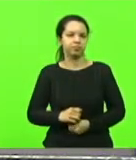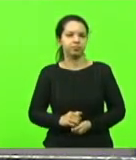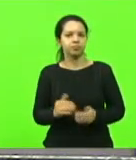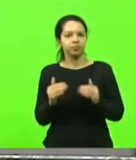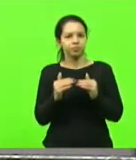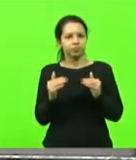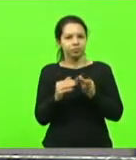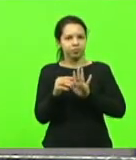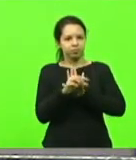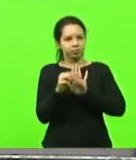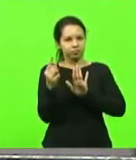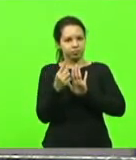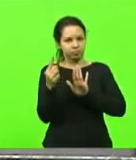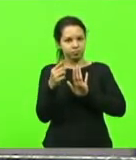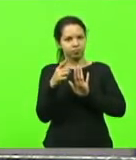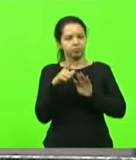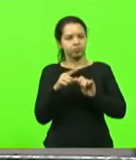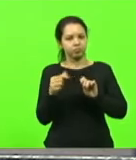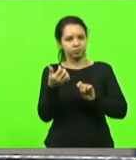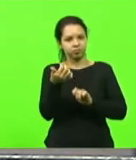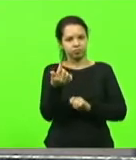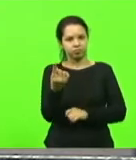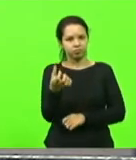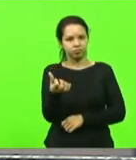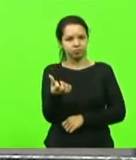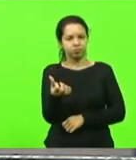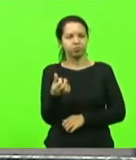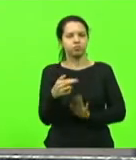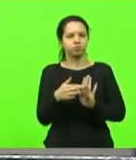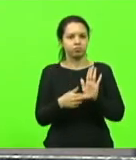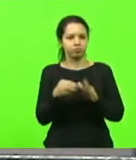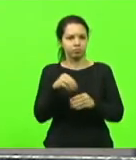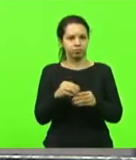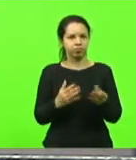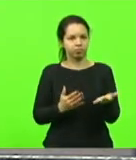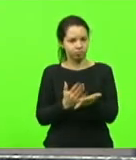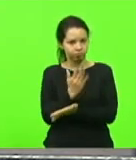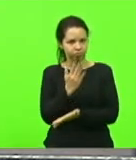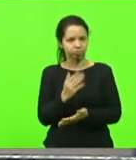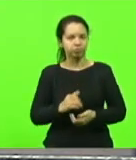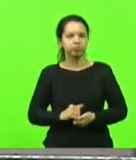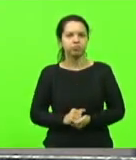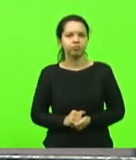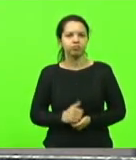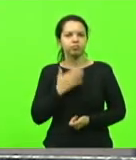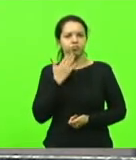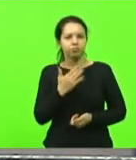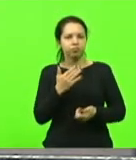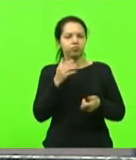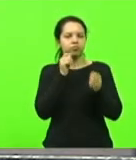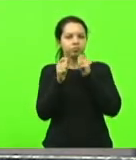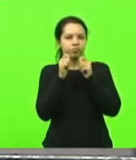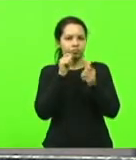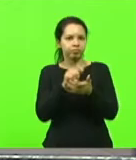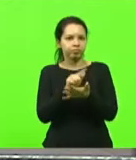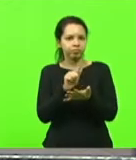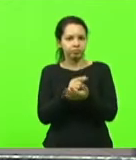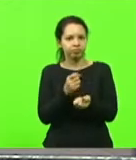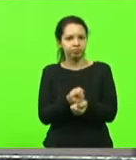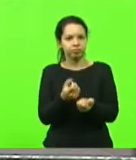parágrafo 1º do artigo 106 do Regimento Interno, dou as atas por aprovadas. Solicito a assessoria que proceda à